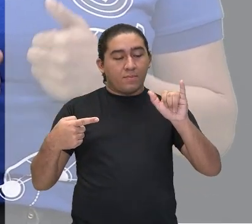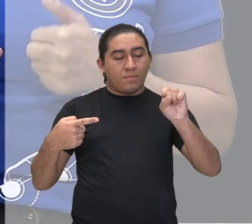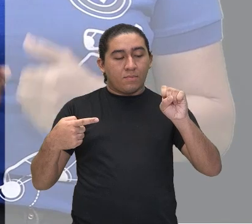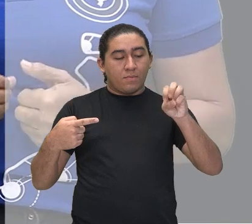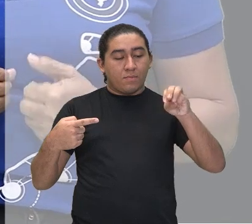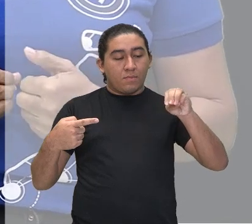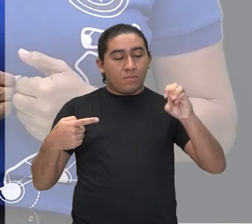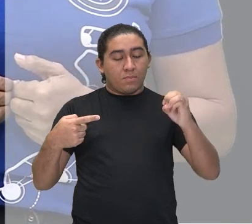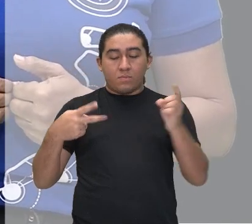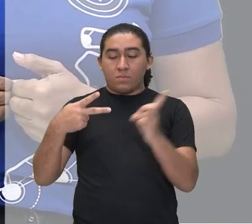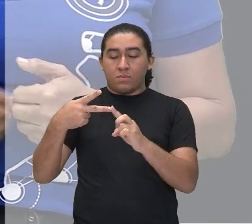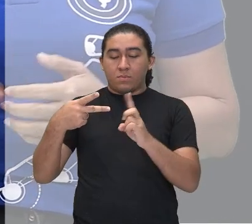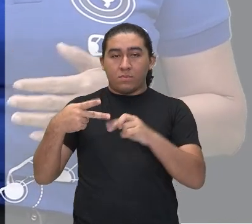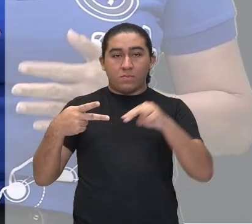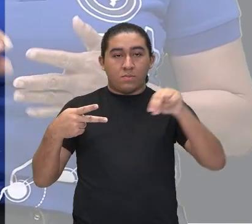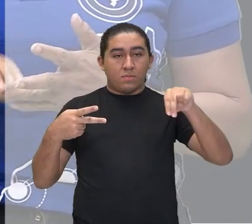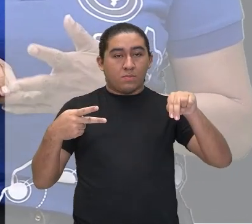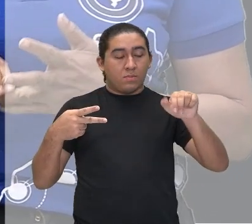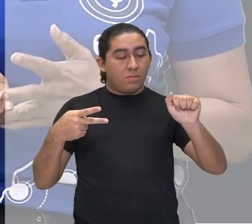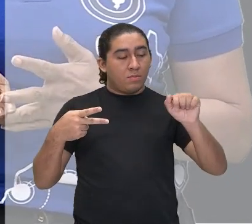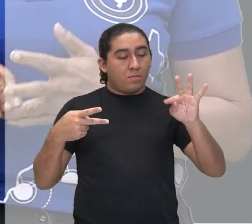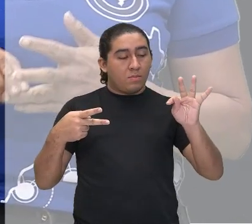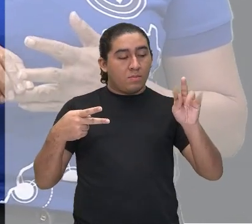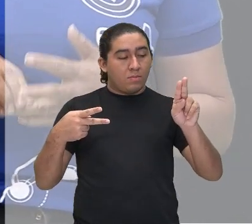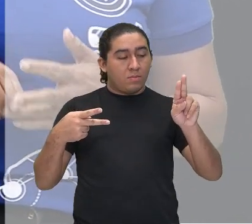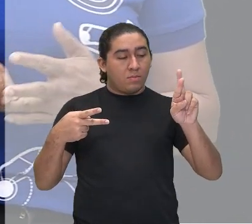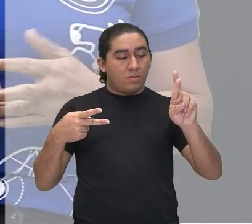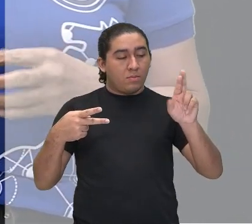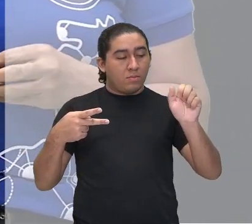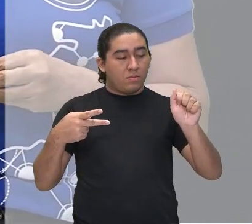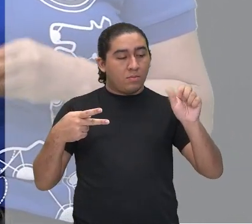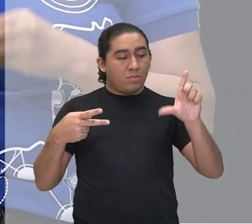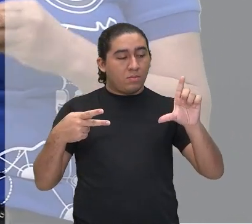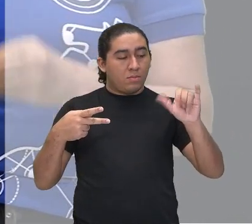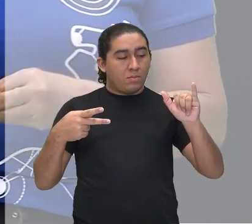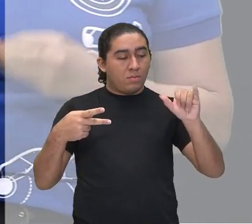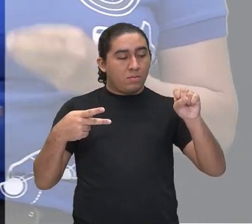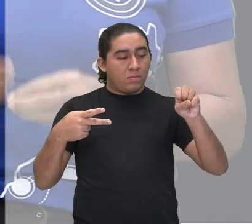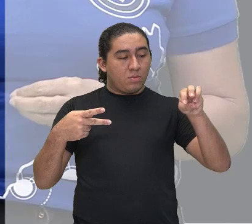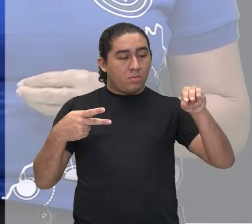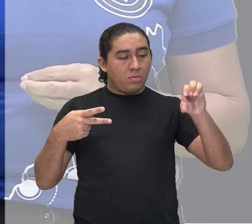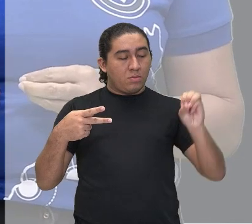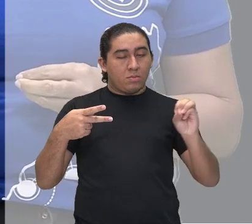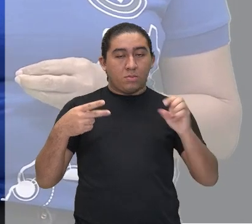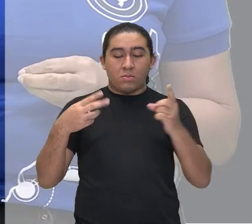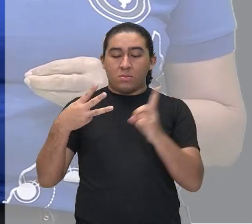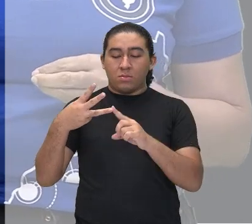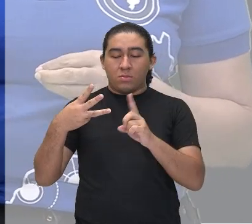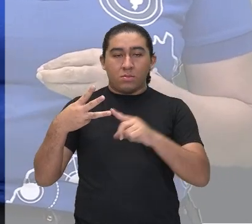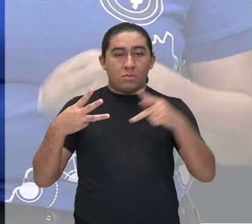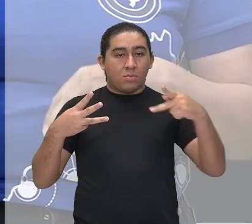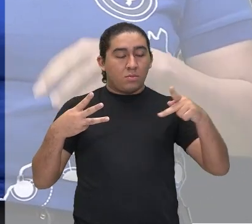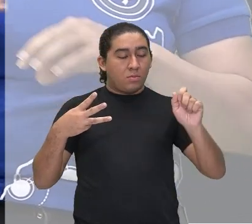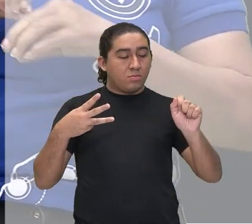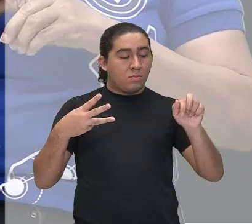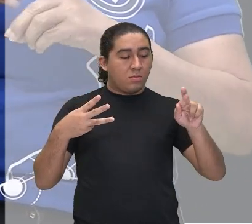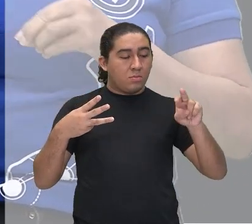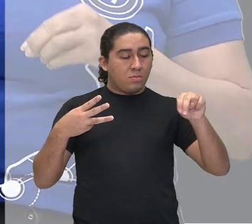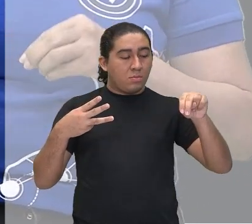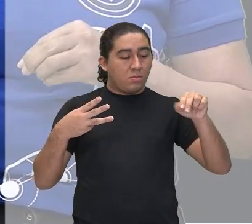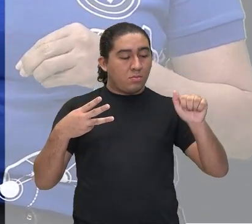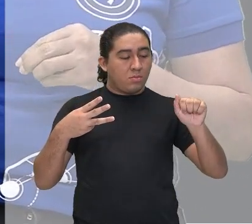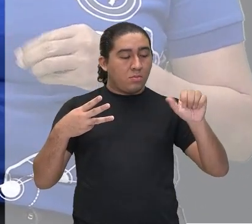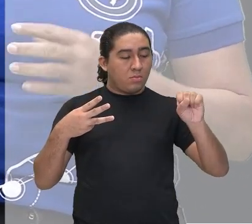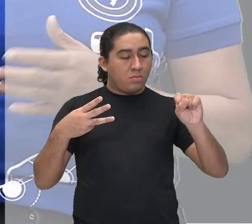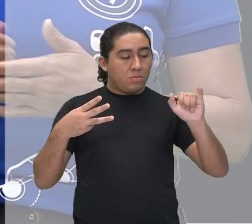naturalismo e parnasianismo. Veja, o realismo e o naturalismo, eles vêm com a prosa. A prosa são